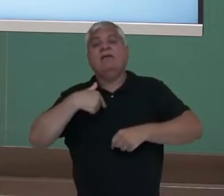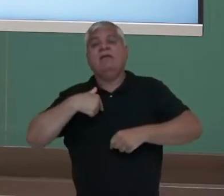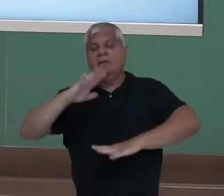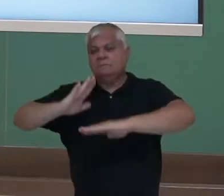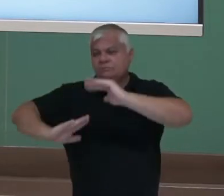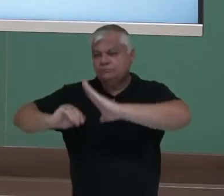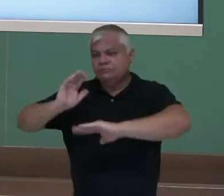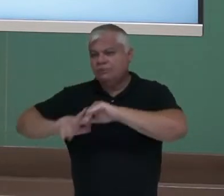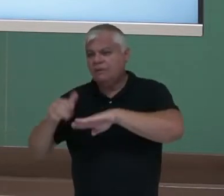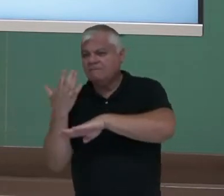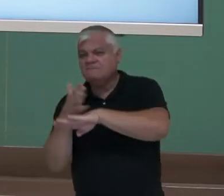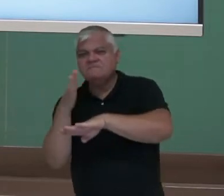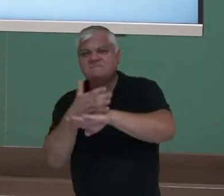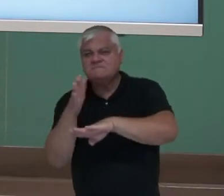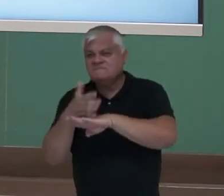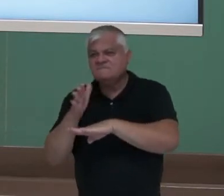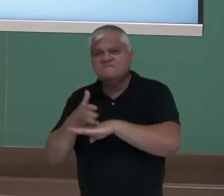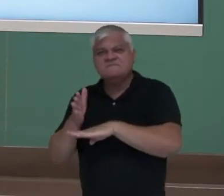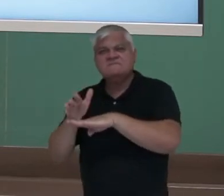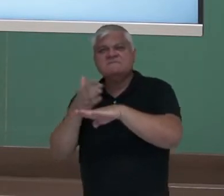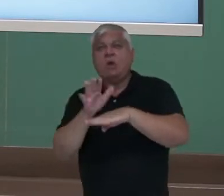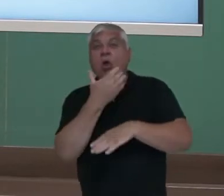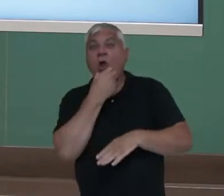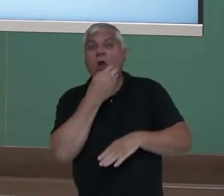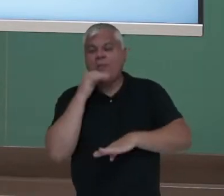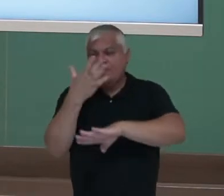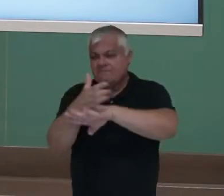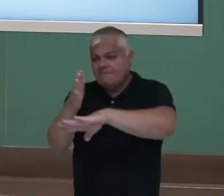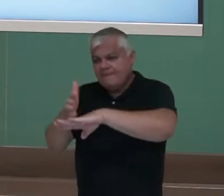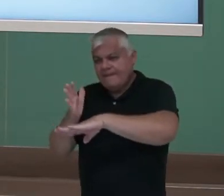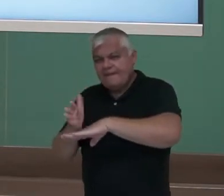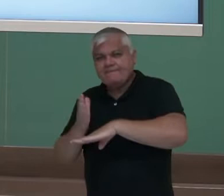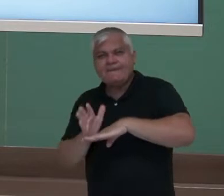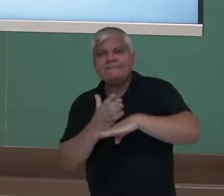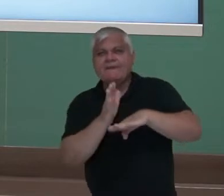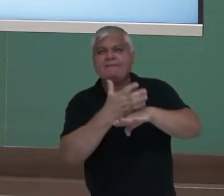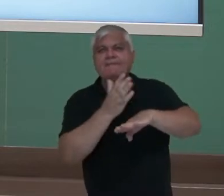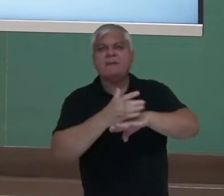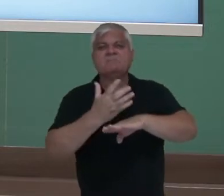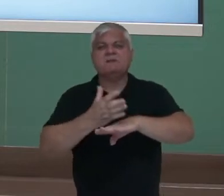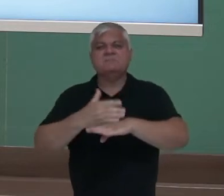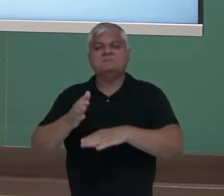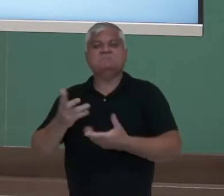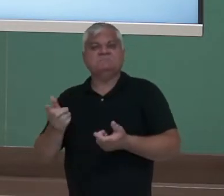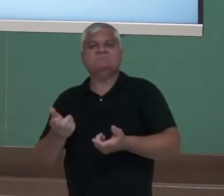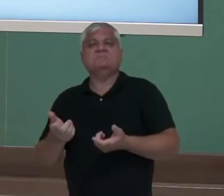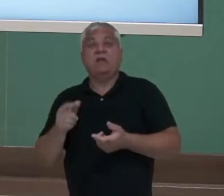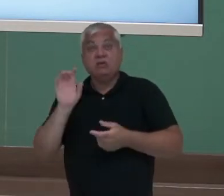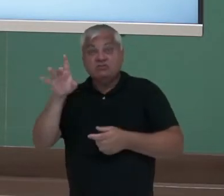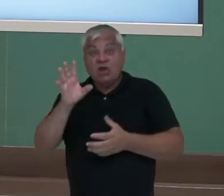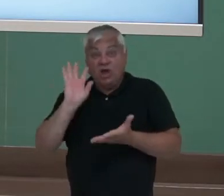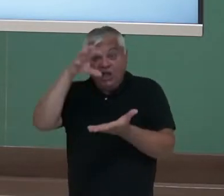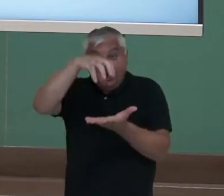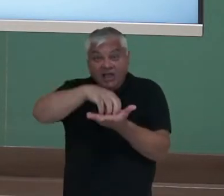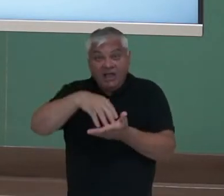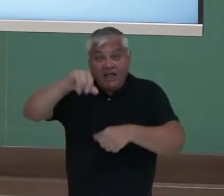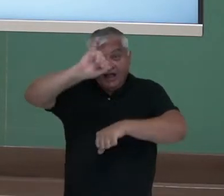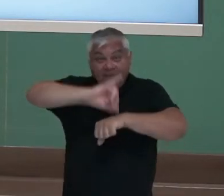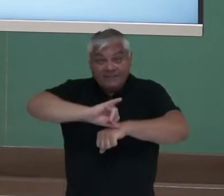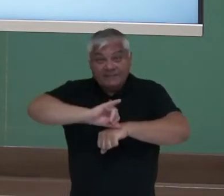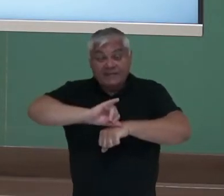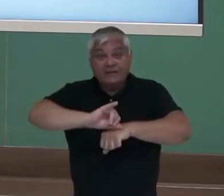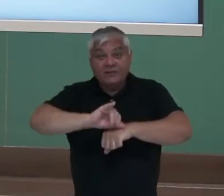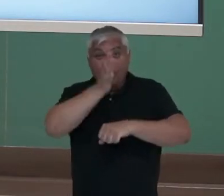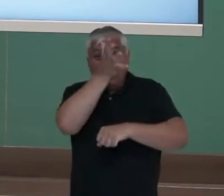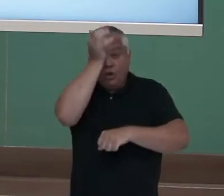exército. Então, né, tomando como base o mapa anterior, esse exército ele não está só em Roma, só na Península Itálica,